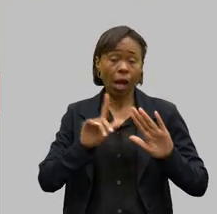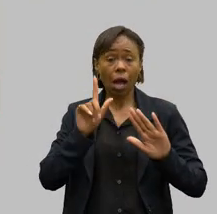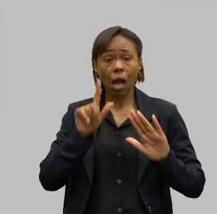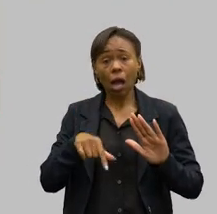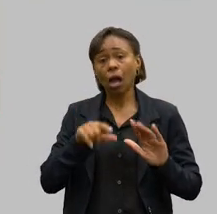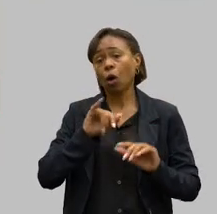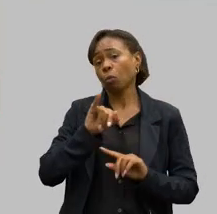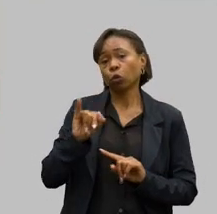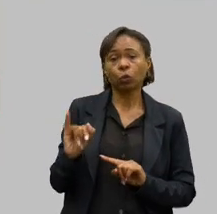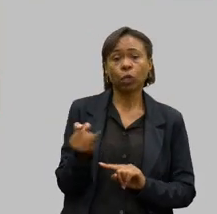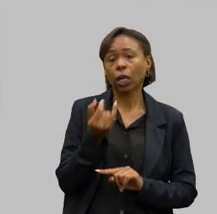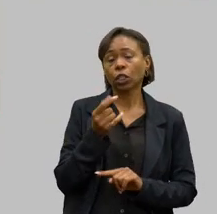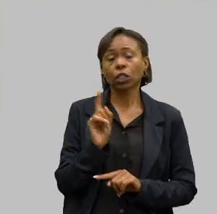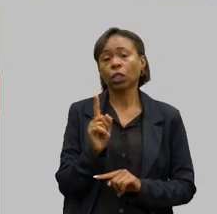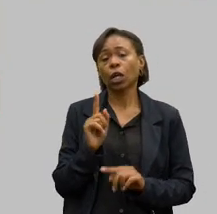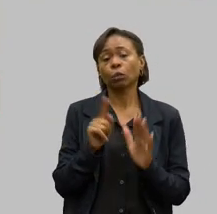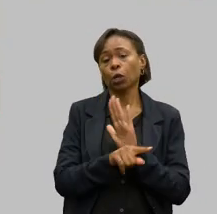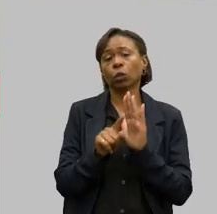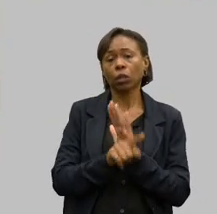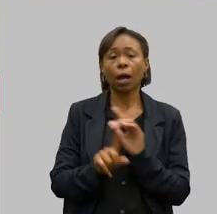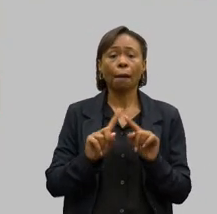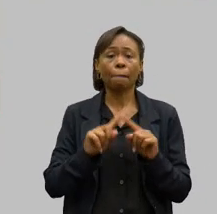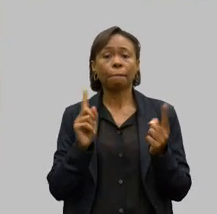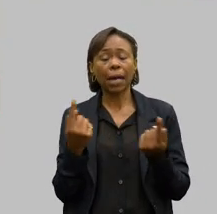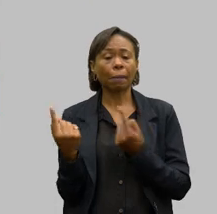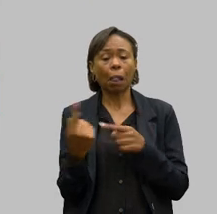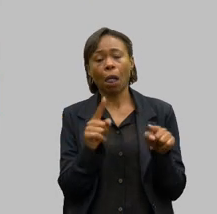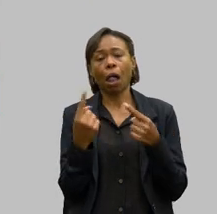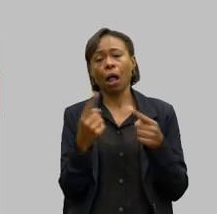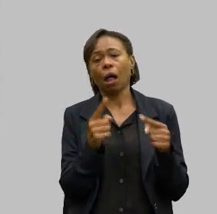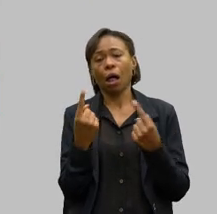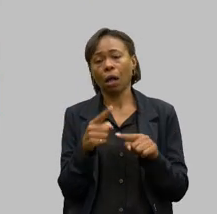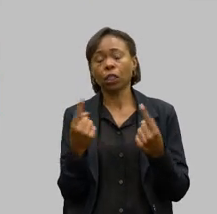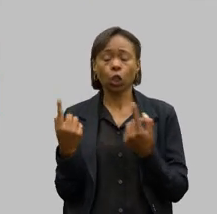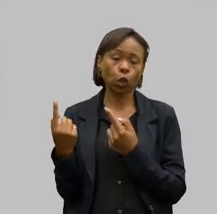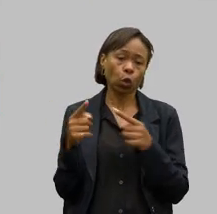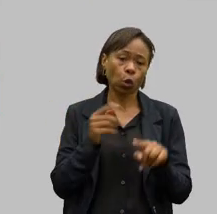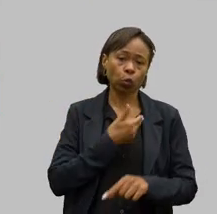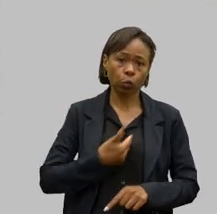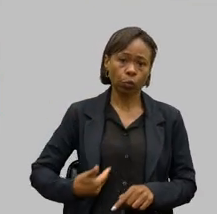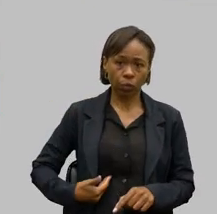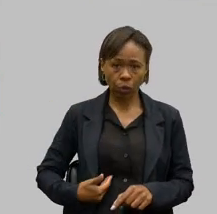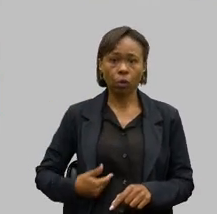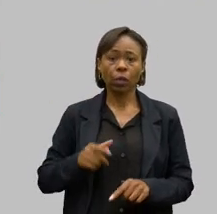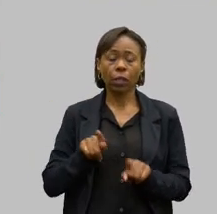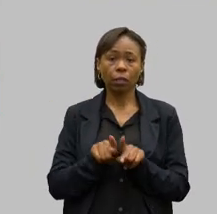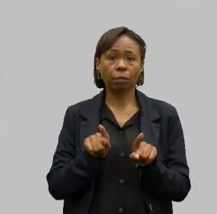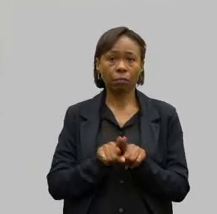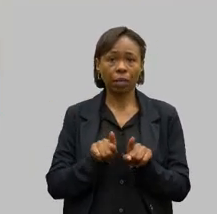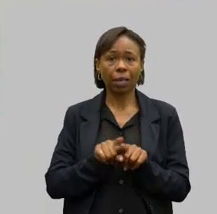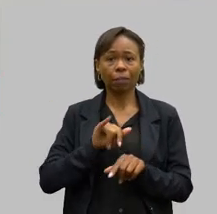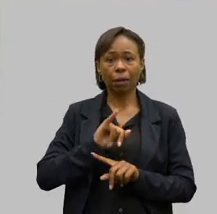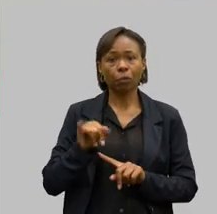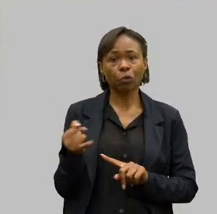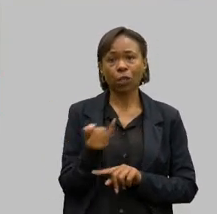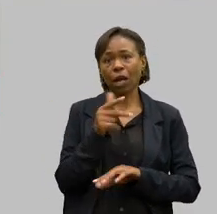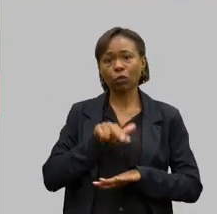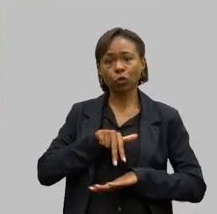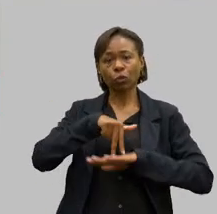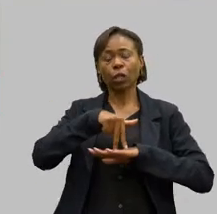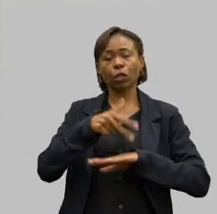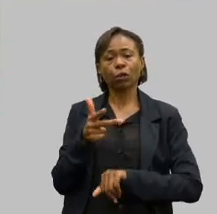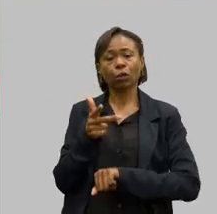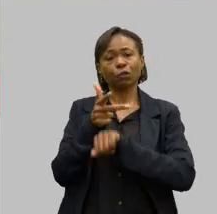oportunidade para bater em vossa excelência, para bater no governador e como um palanque para fazer os famigerados vídeos para as redes